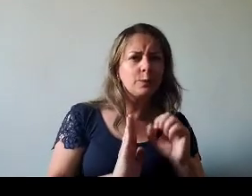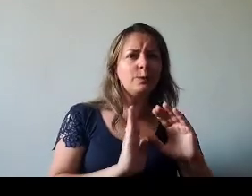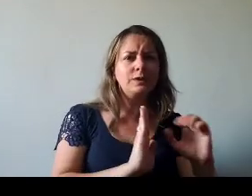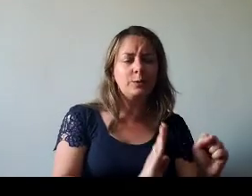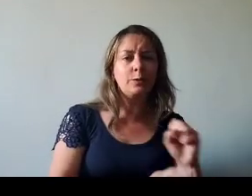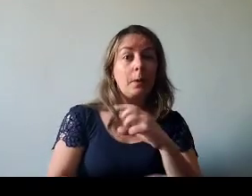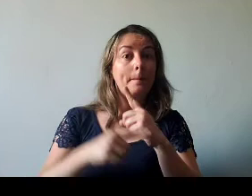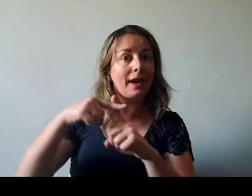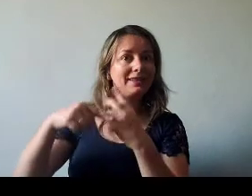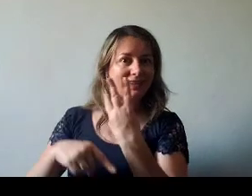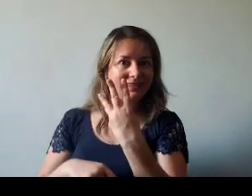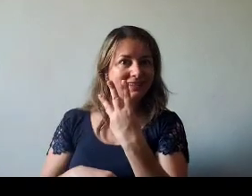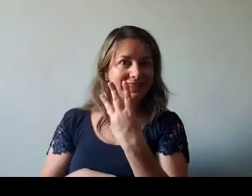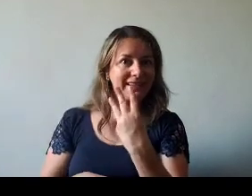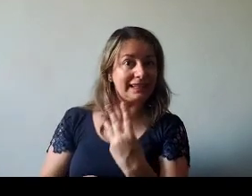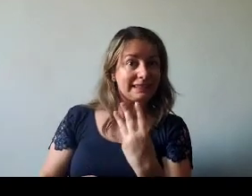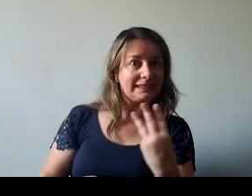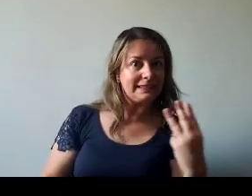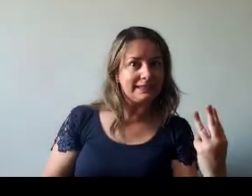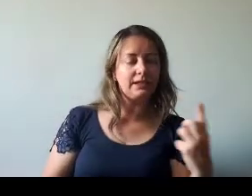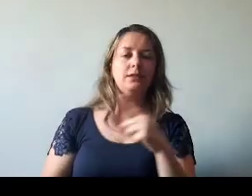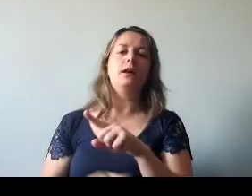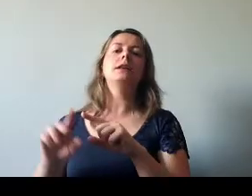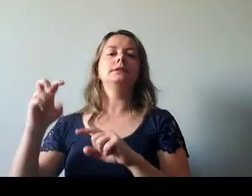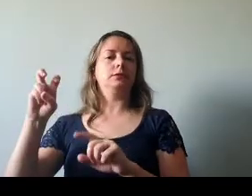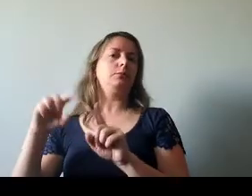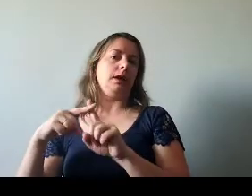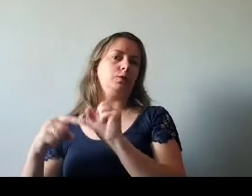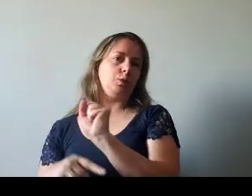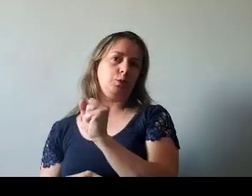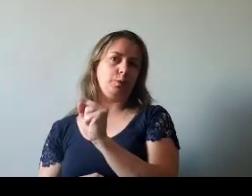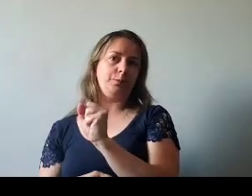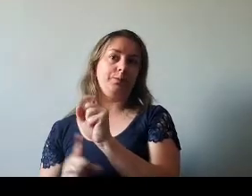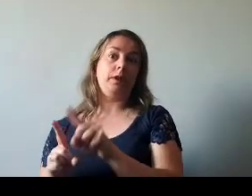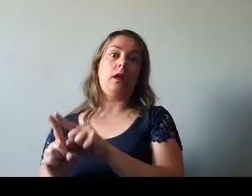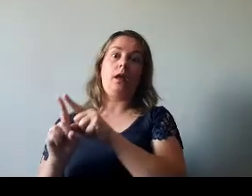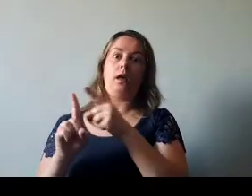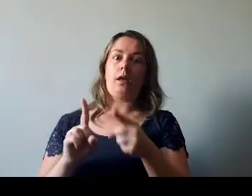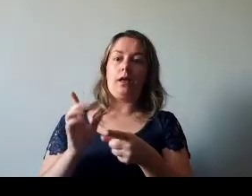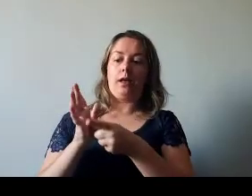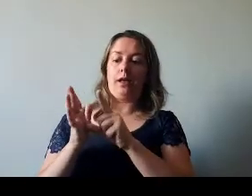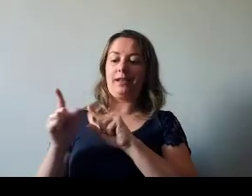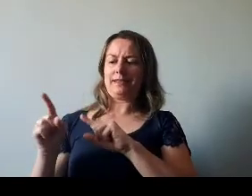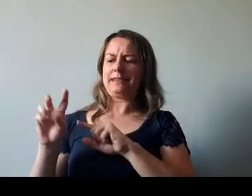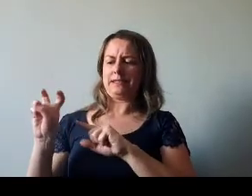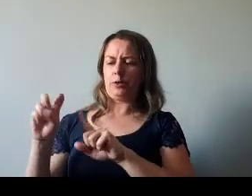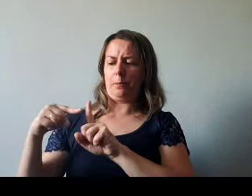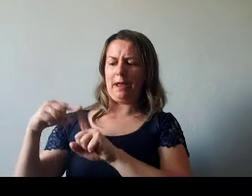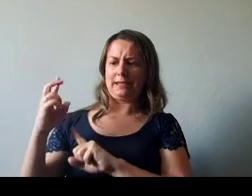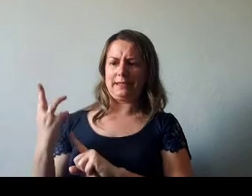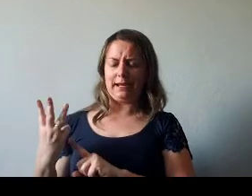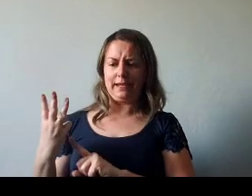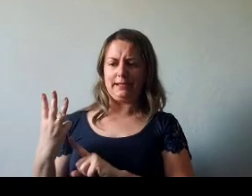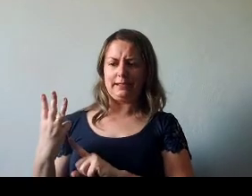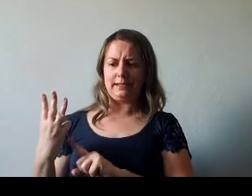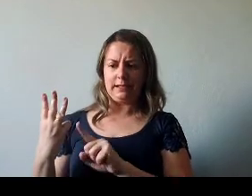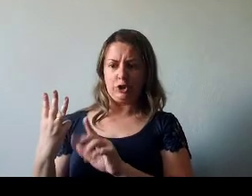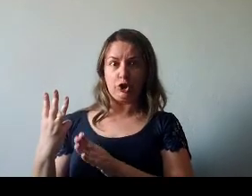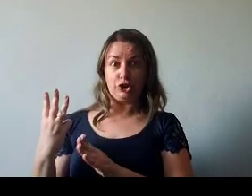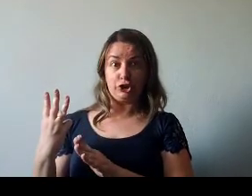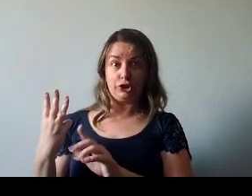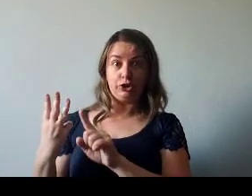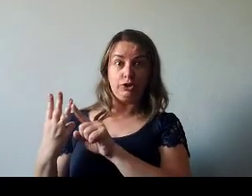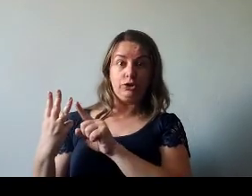8. Em t igual a 2, é o 5 que ele já tinha, mais 3 que ele ganha a cada segundo, mas como